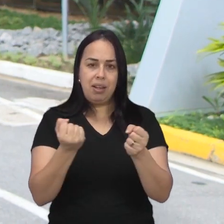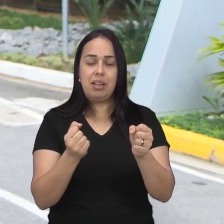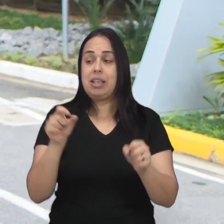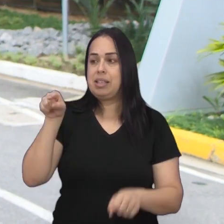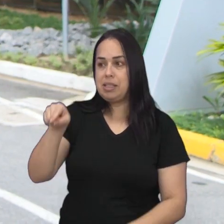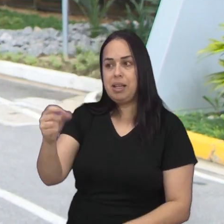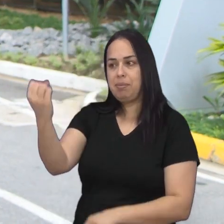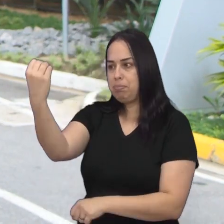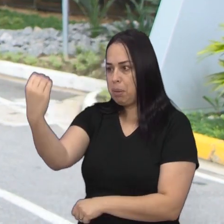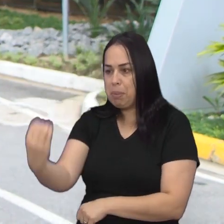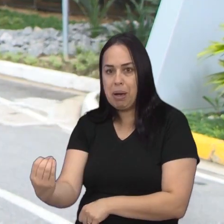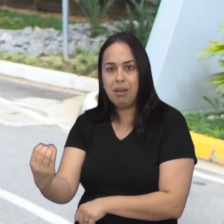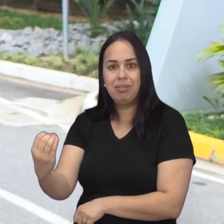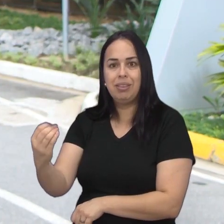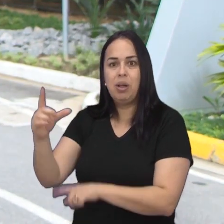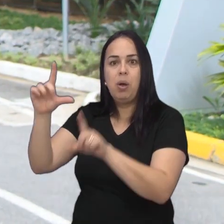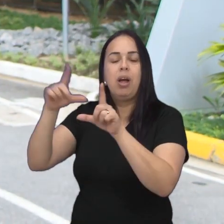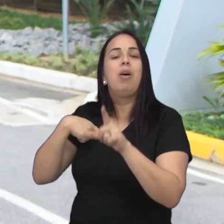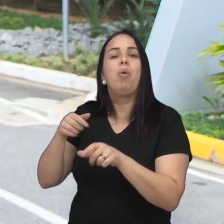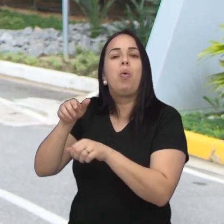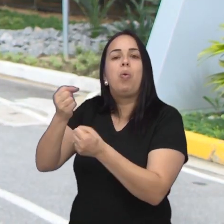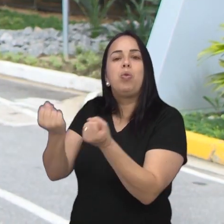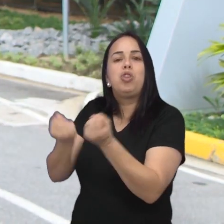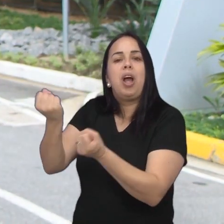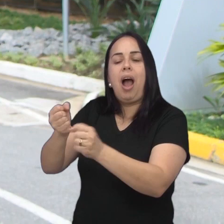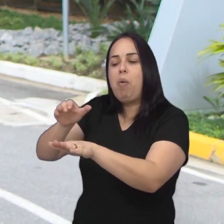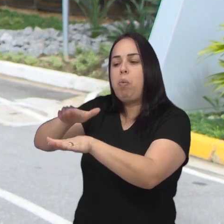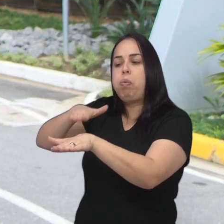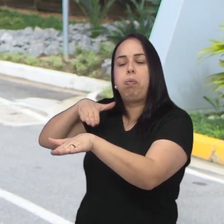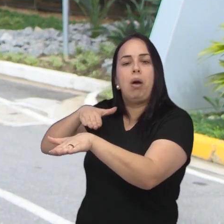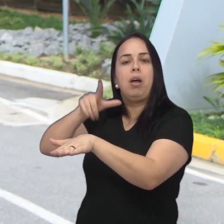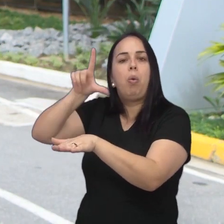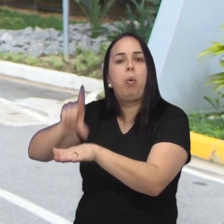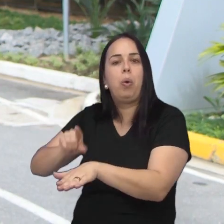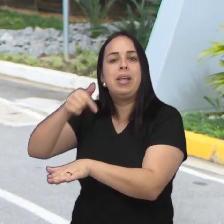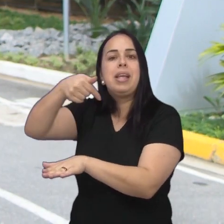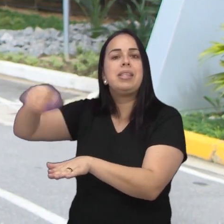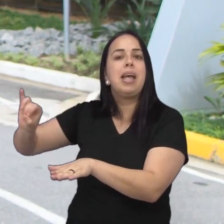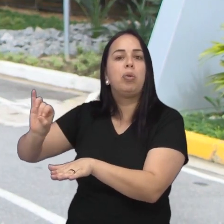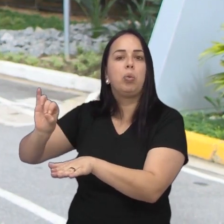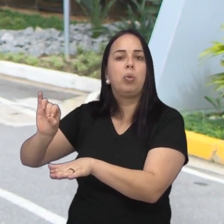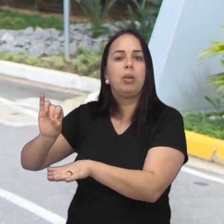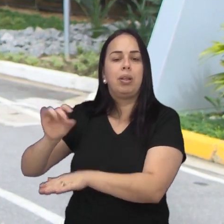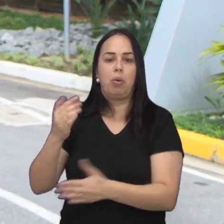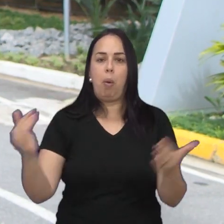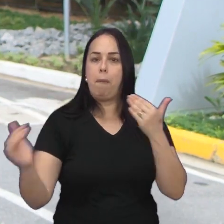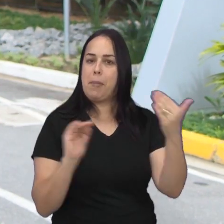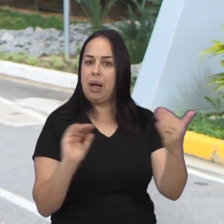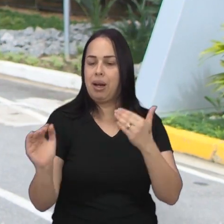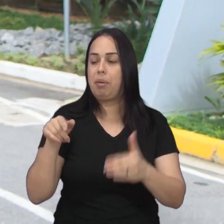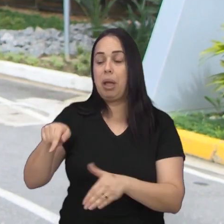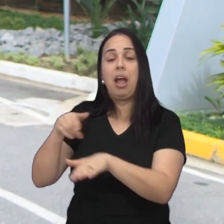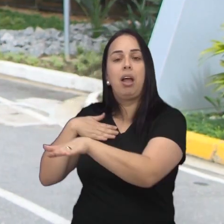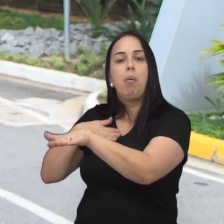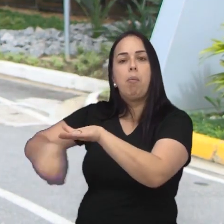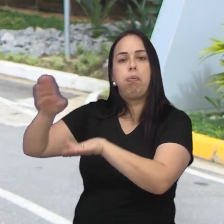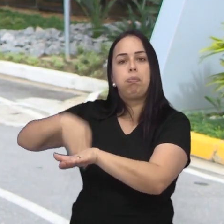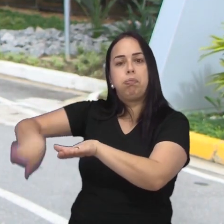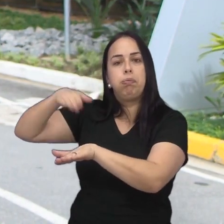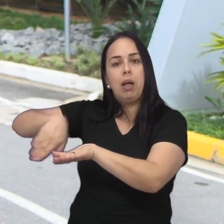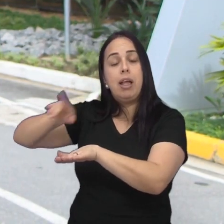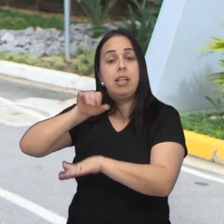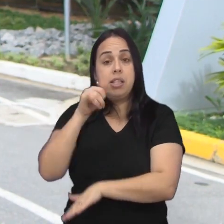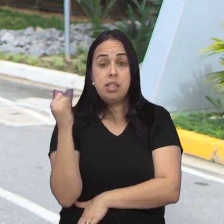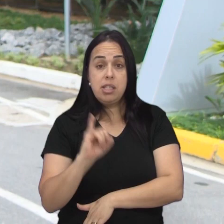via que ela é semaforizada, esse número cai para 700. Por quê? Porque ela tem um impacto direto em tempo de aceleração e desaceleração de veículos. Então ela